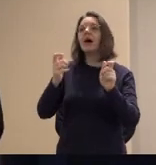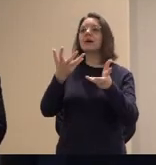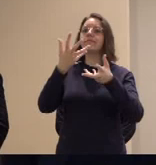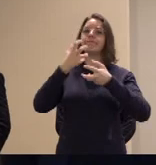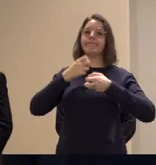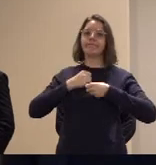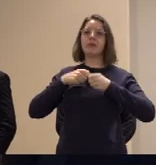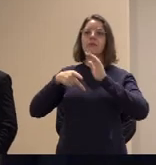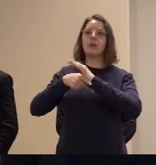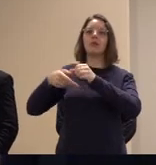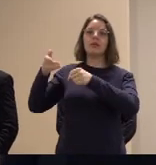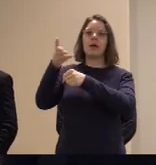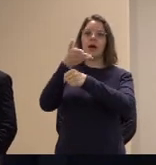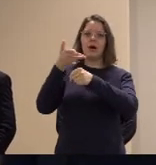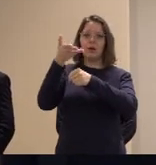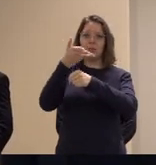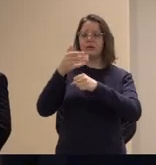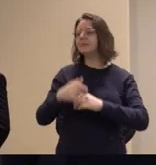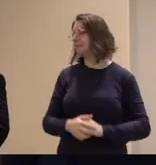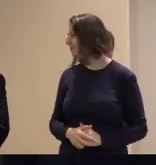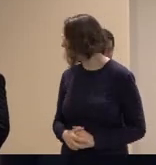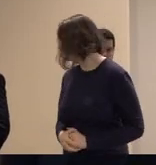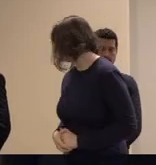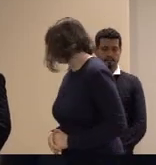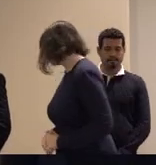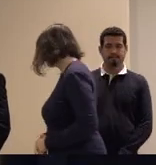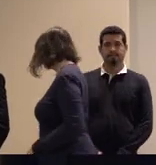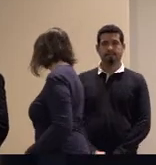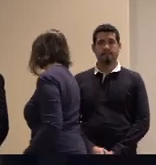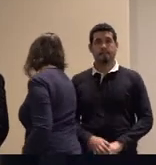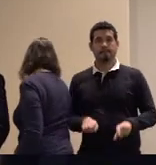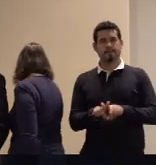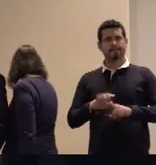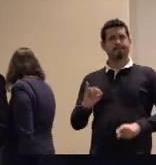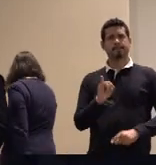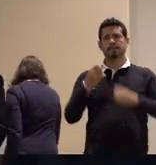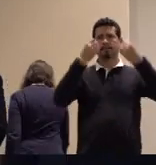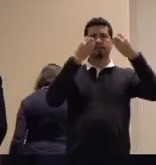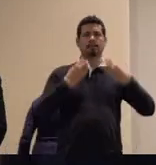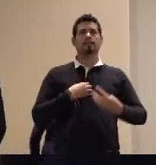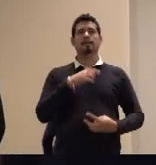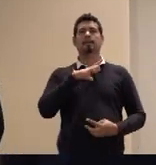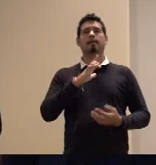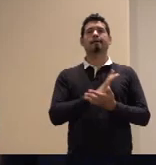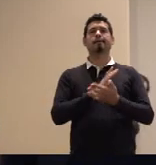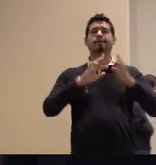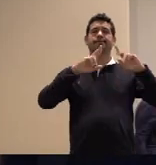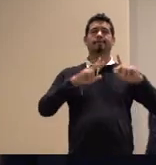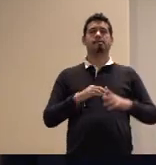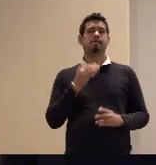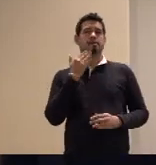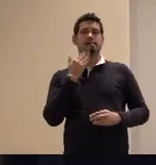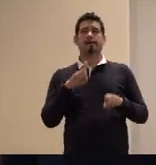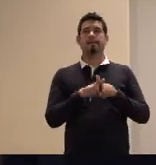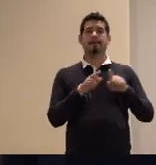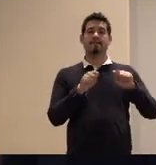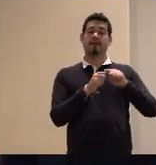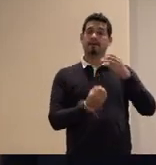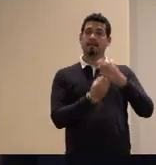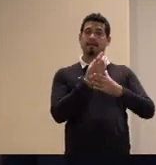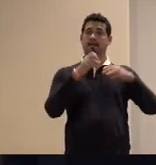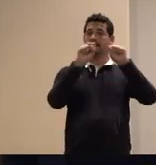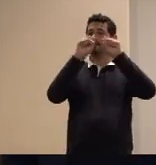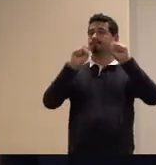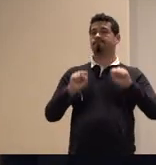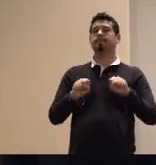alta complexidade. Mas também não dá para a gente deixar de falar, quando houveram todas as falhas e na implantação de um